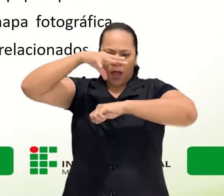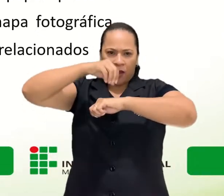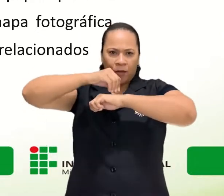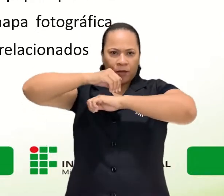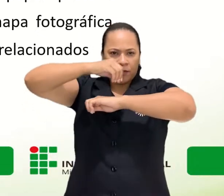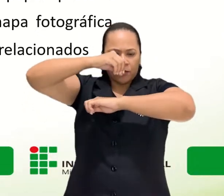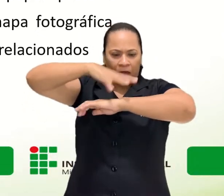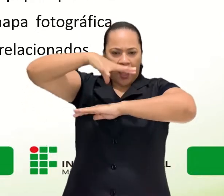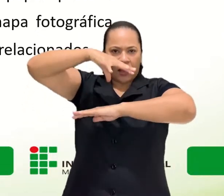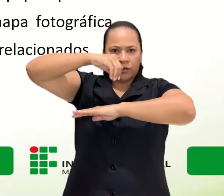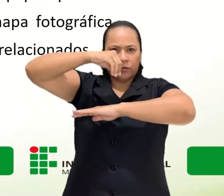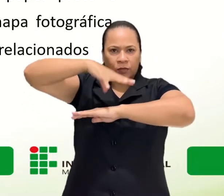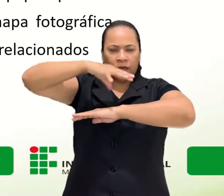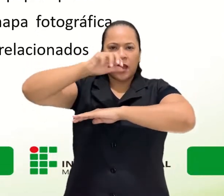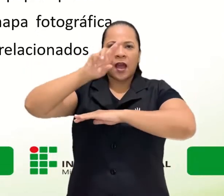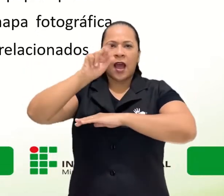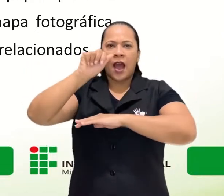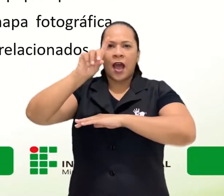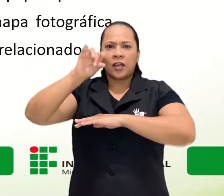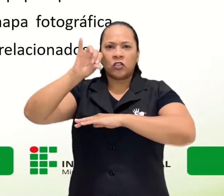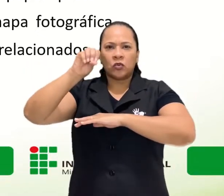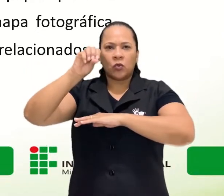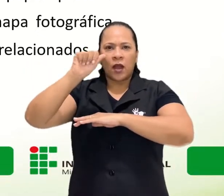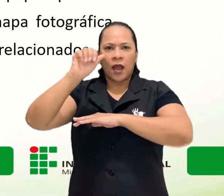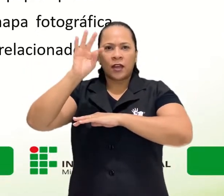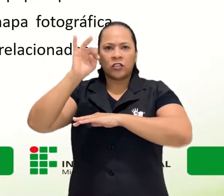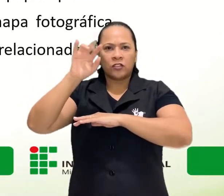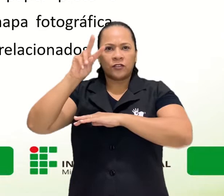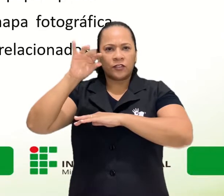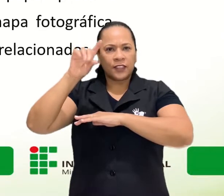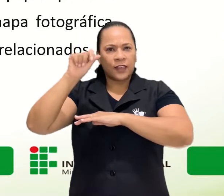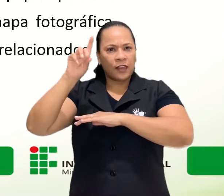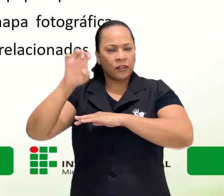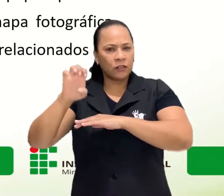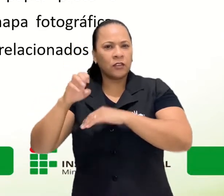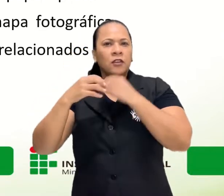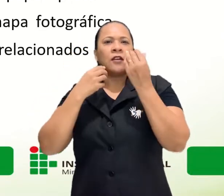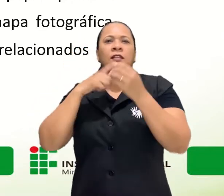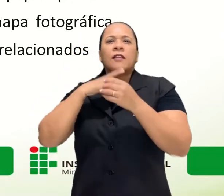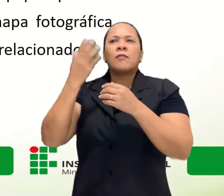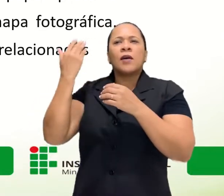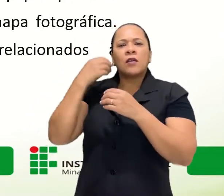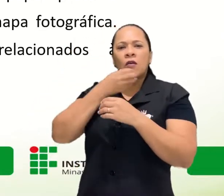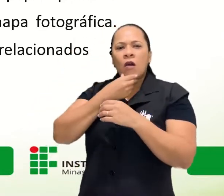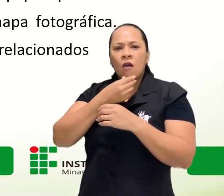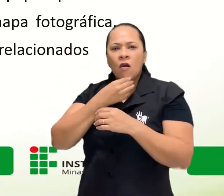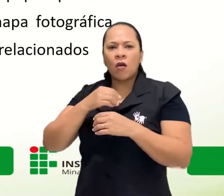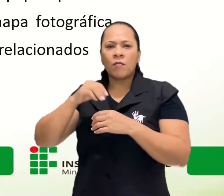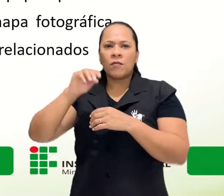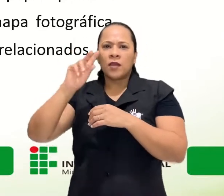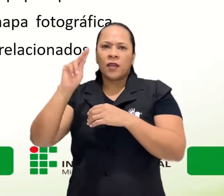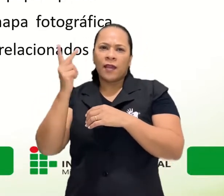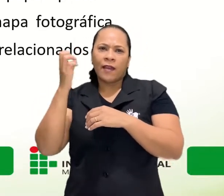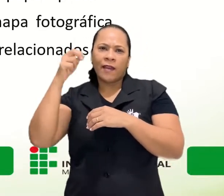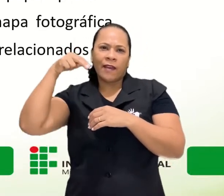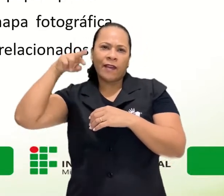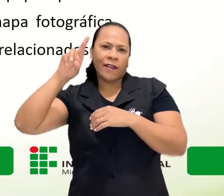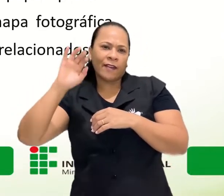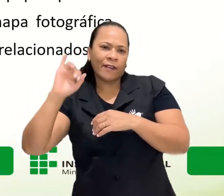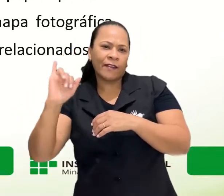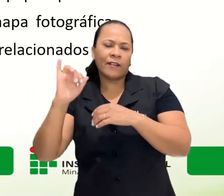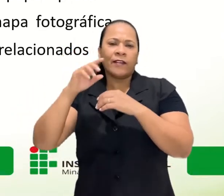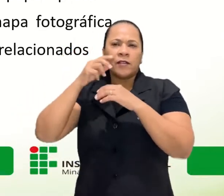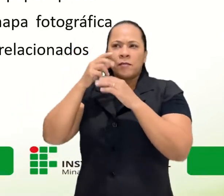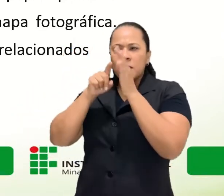desenvolvimento da ciência no século XIX. Tudo começou quando Becquerel tentava relacionar fosforescência